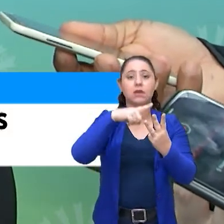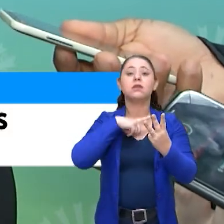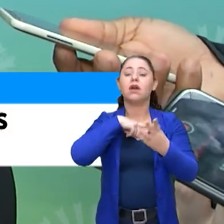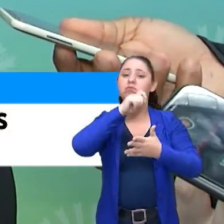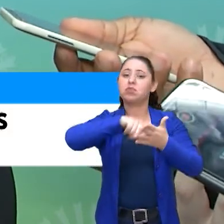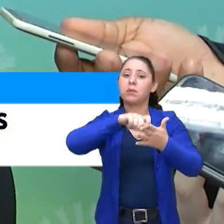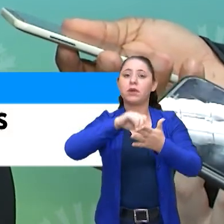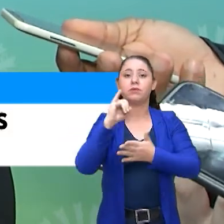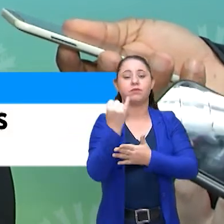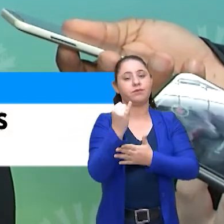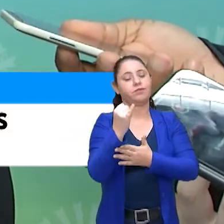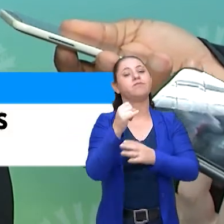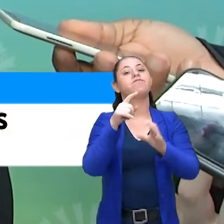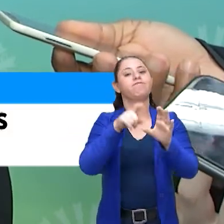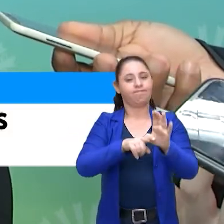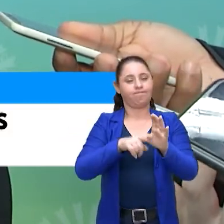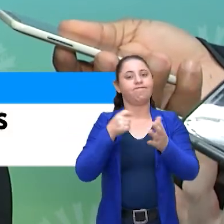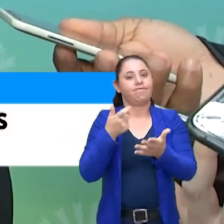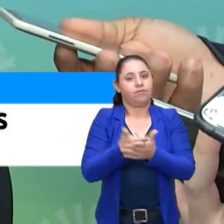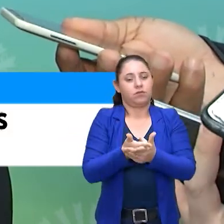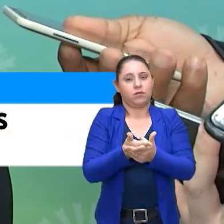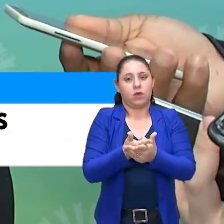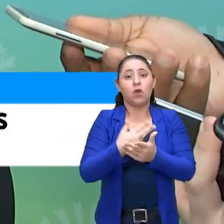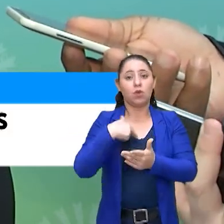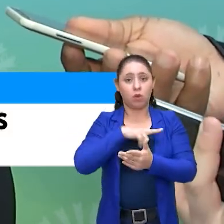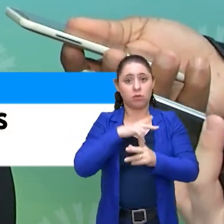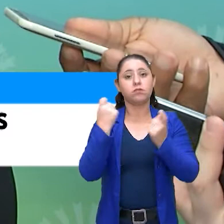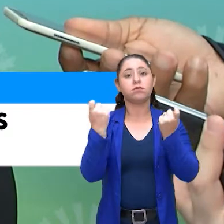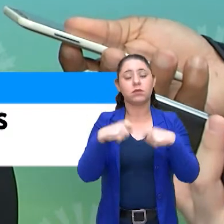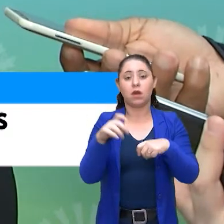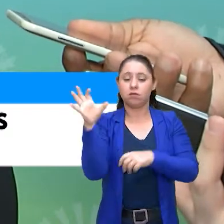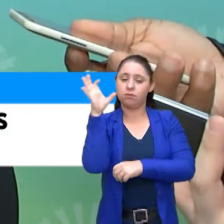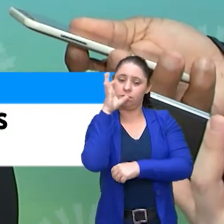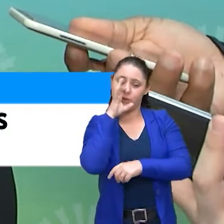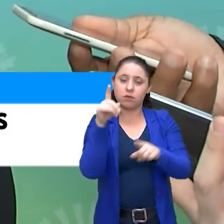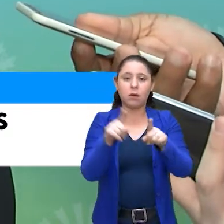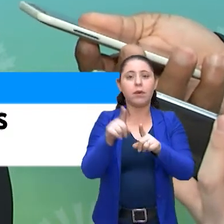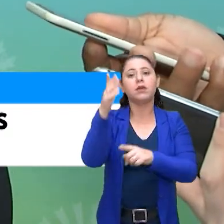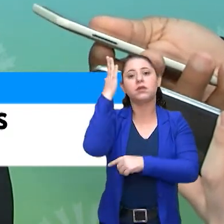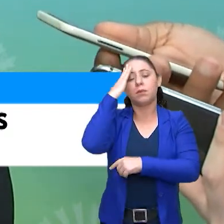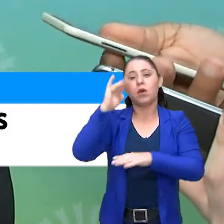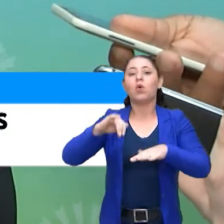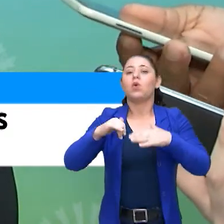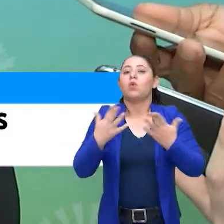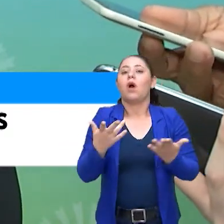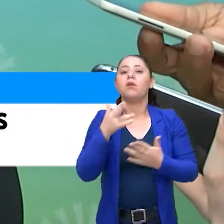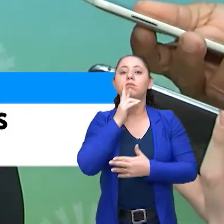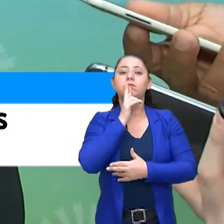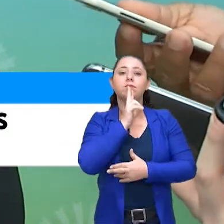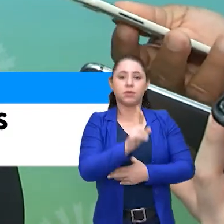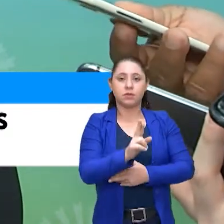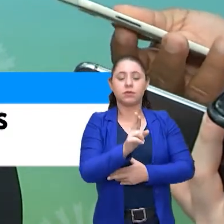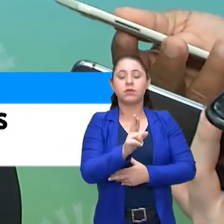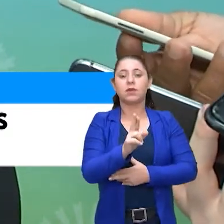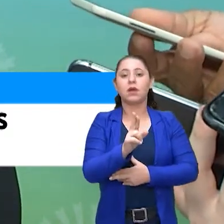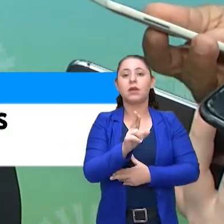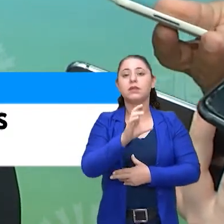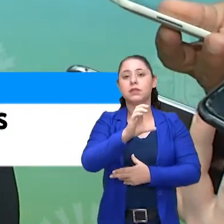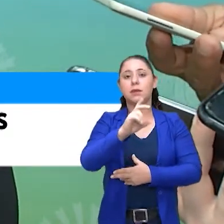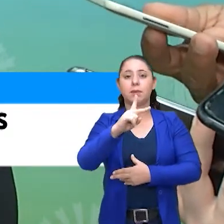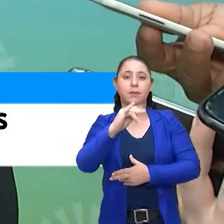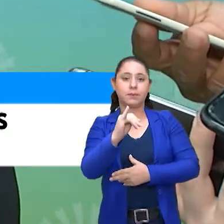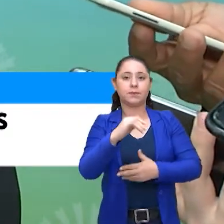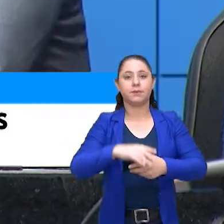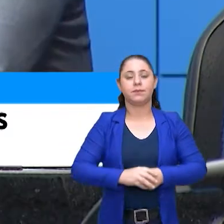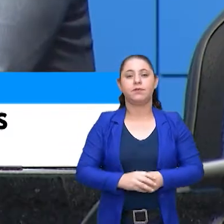estão previstas na tarifa social. Então, assim, nada mais do que a gente acompanhar e saber qual vai ser o resultado aí